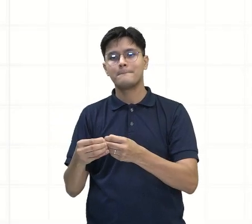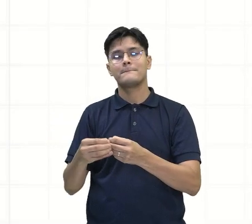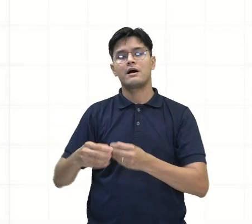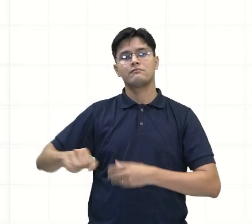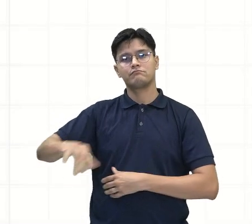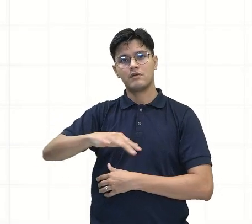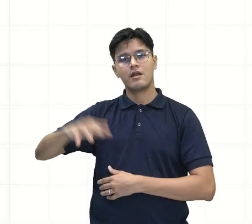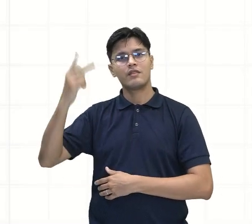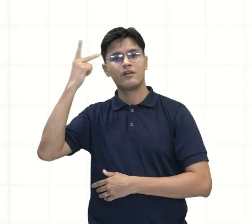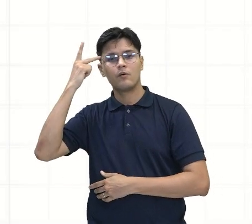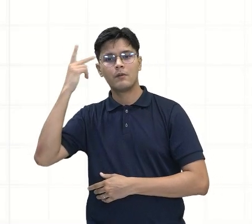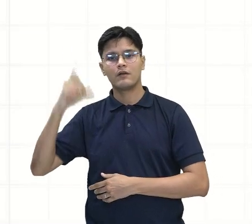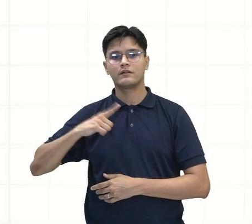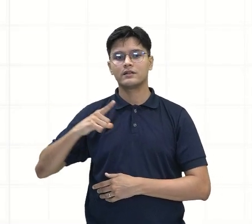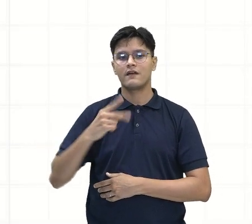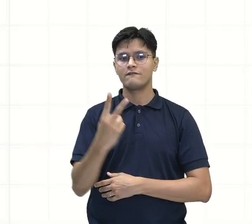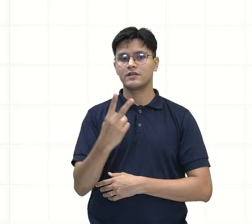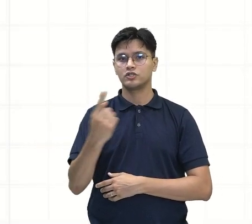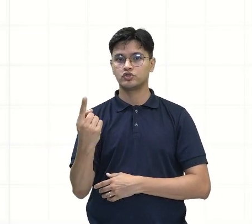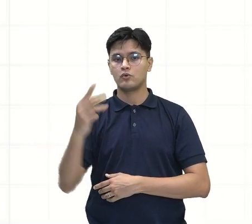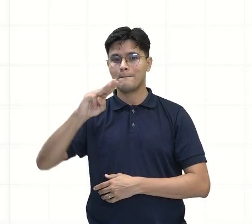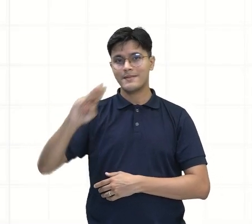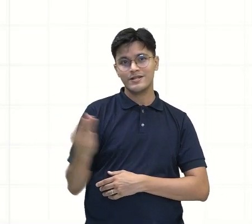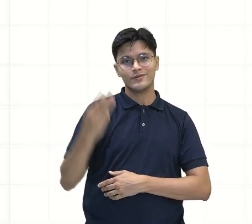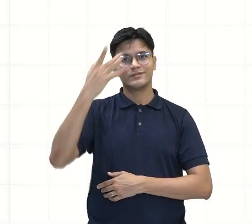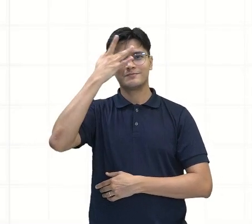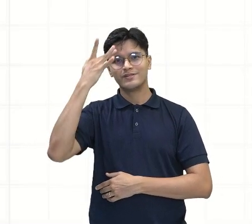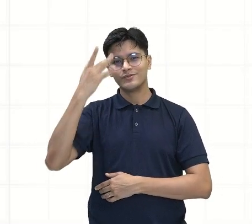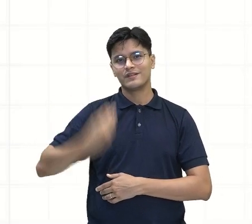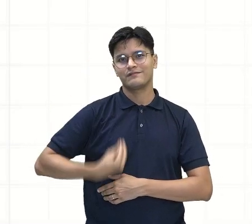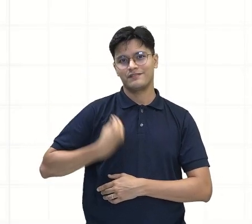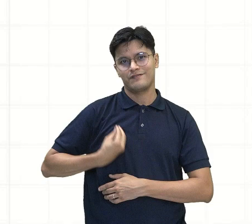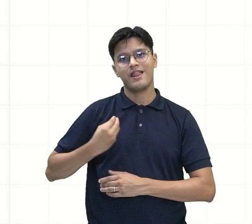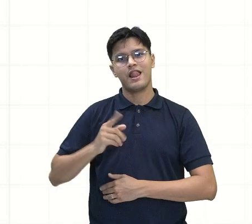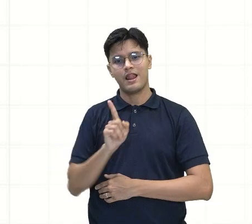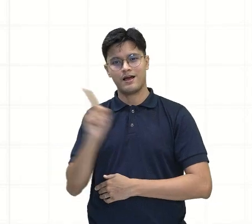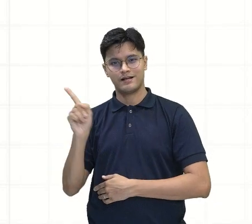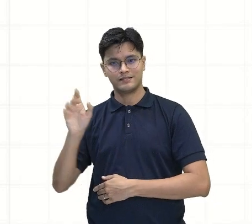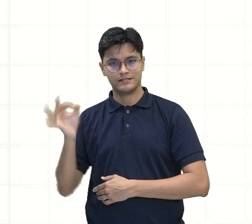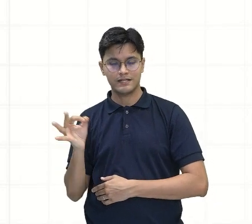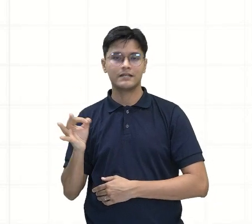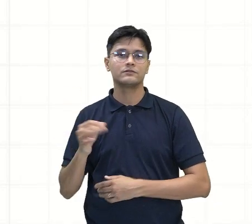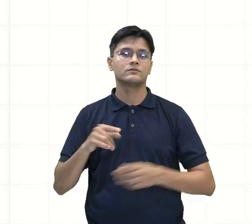E de Belo Horizonte, 6 milhões. Então, está dizendo aí que a